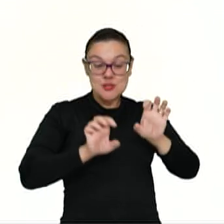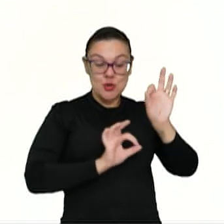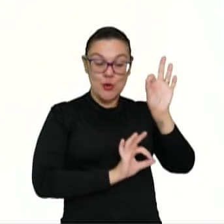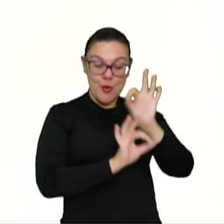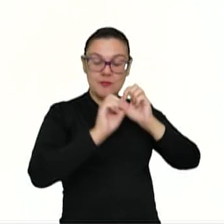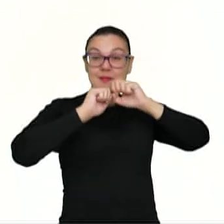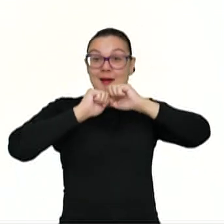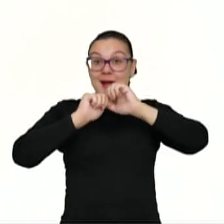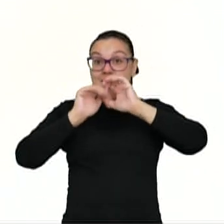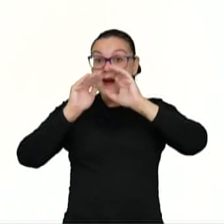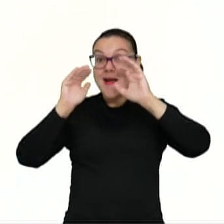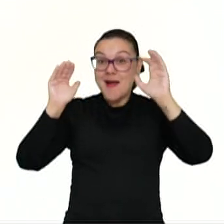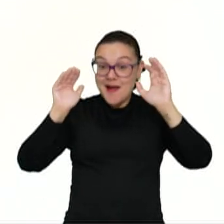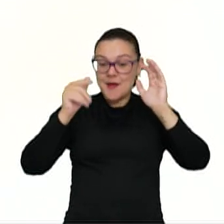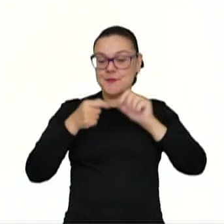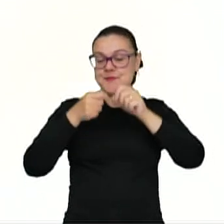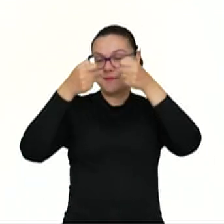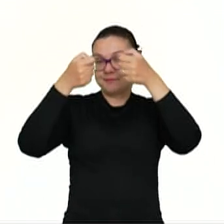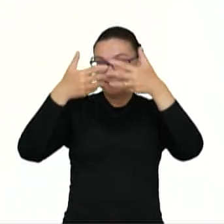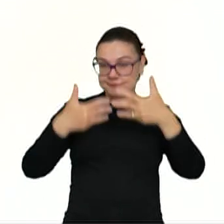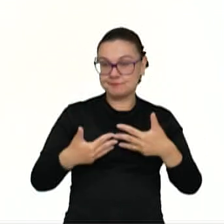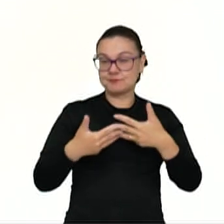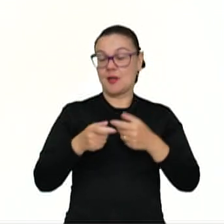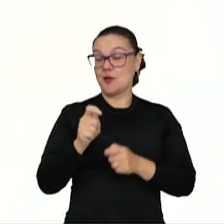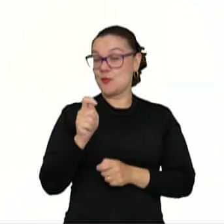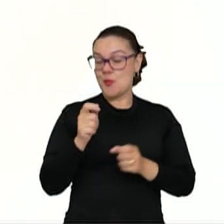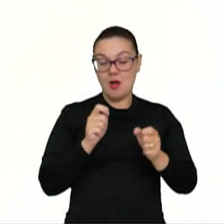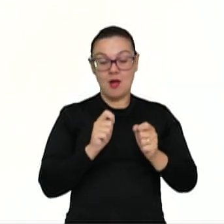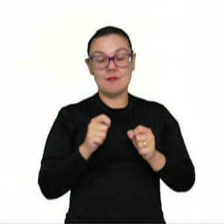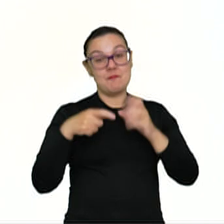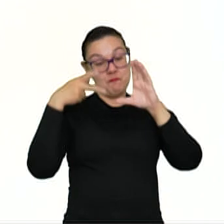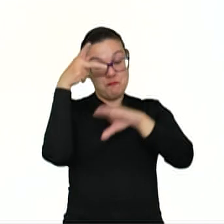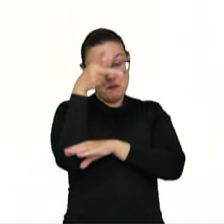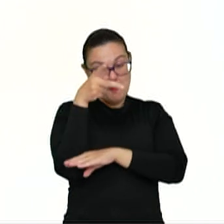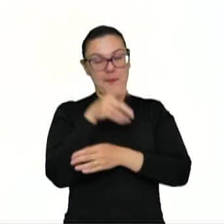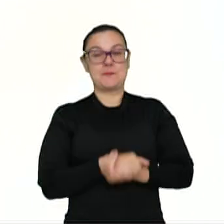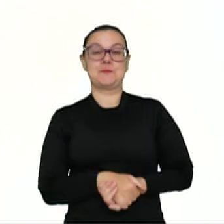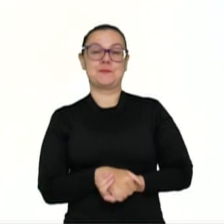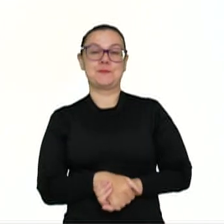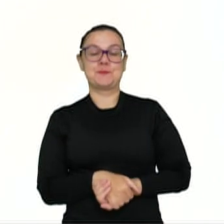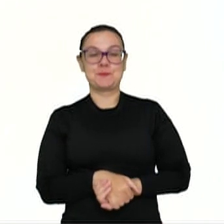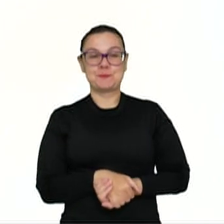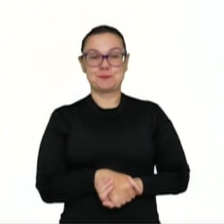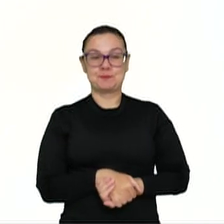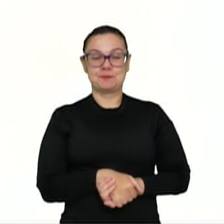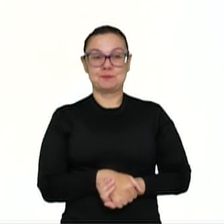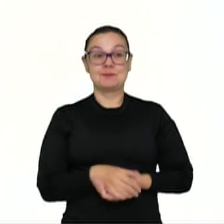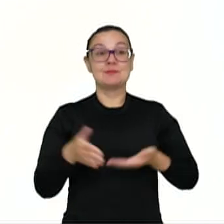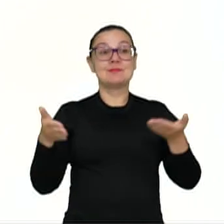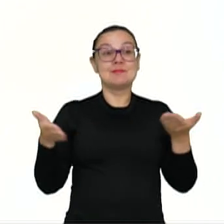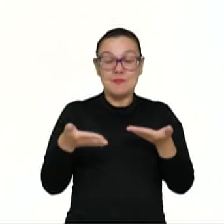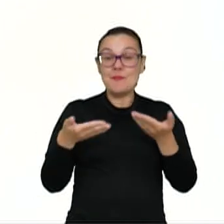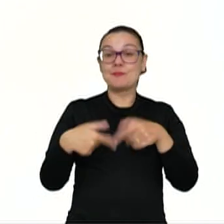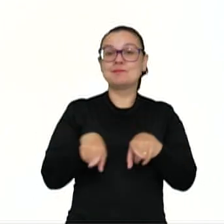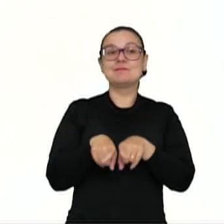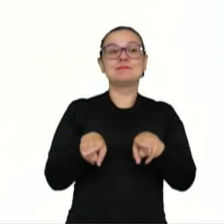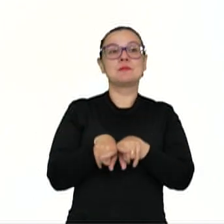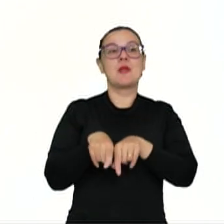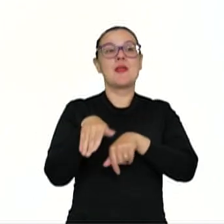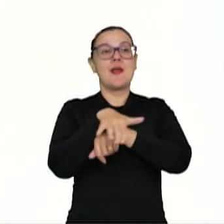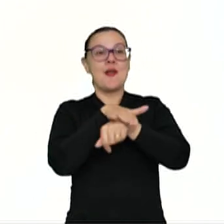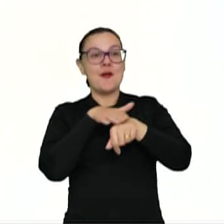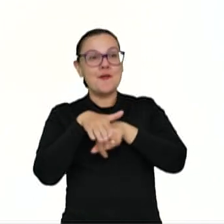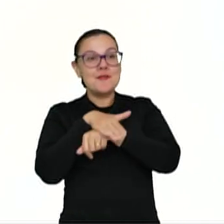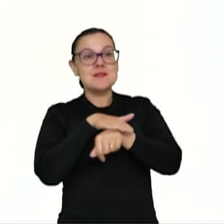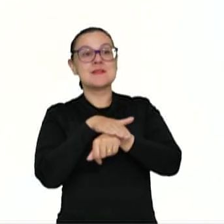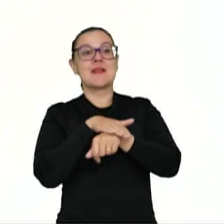ali na hora, fique bem certinho a tua gravação, a tua filmagem, beleza? E eu também conversei com